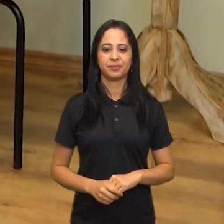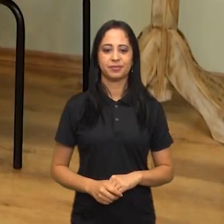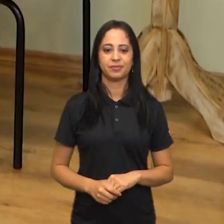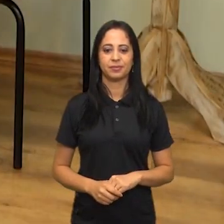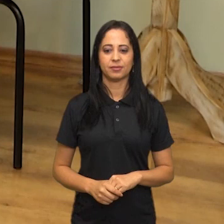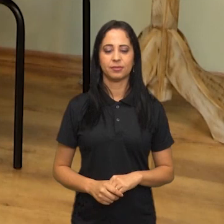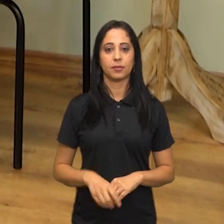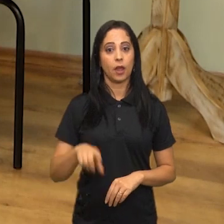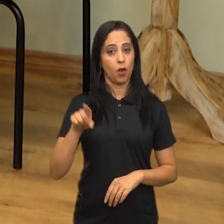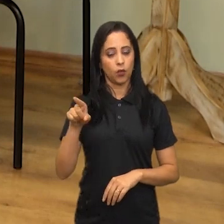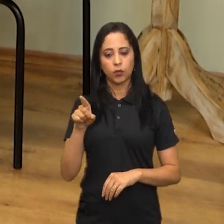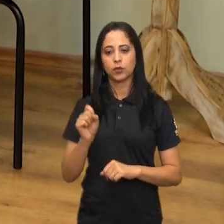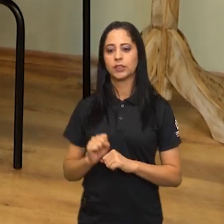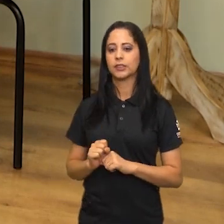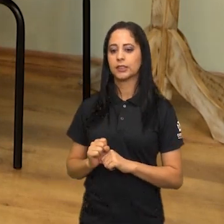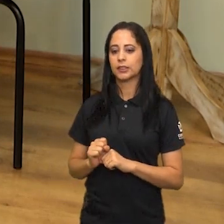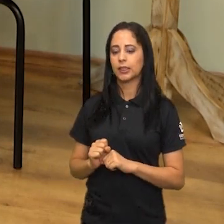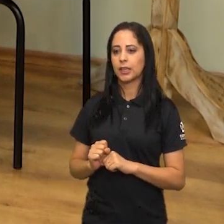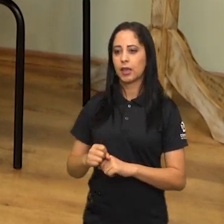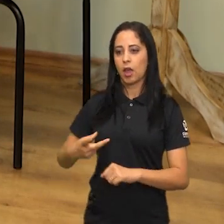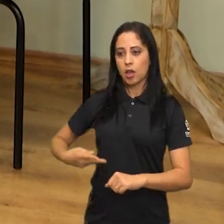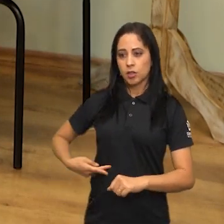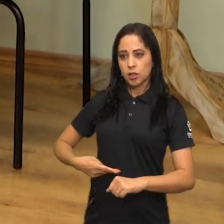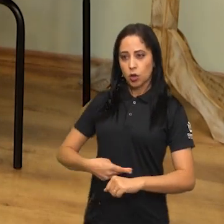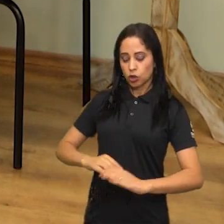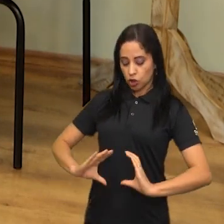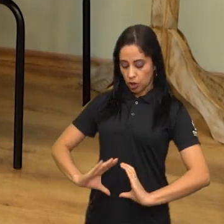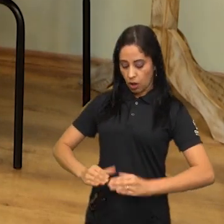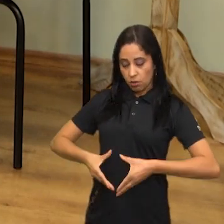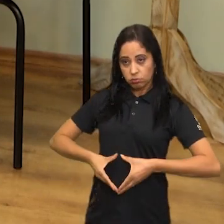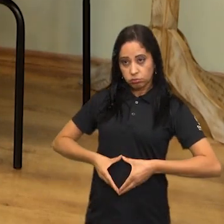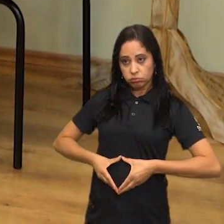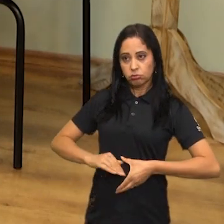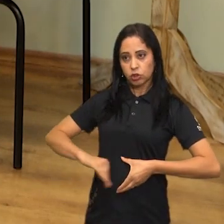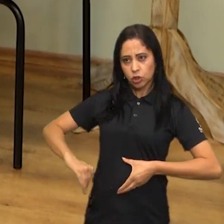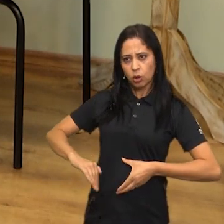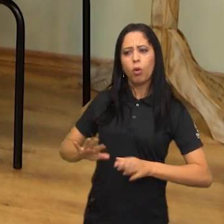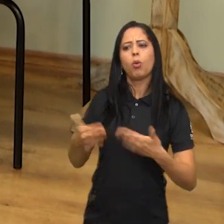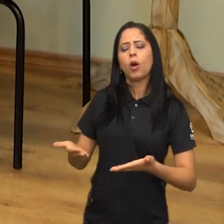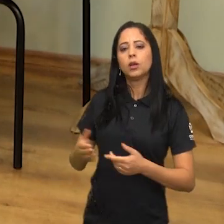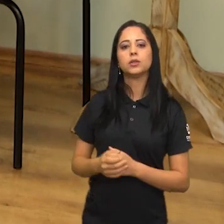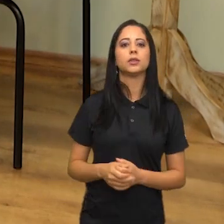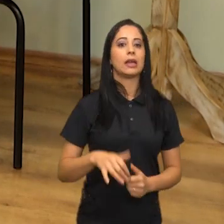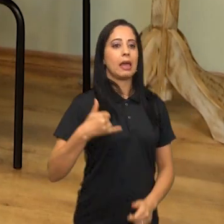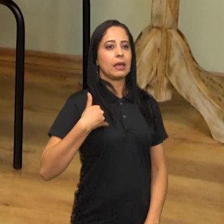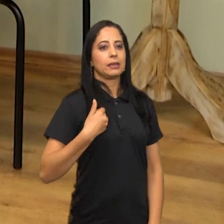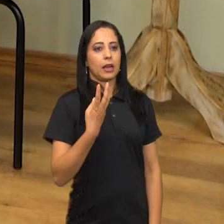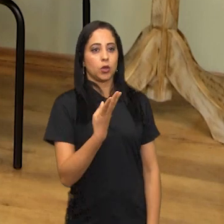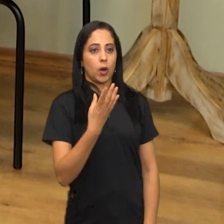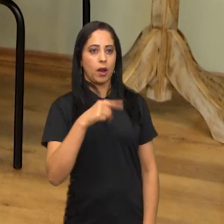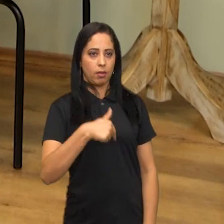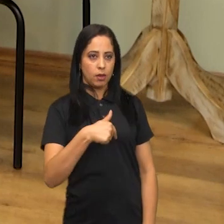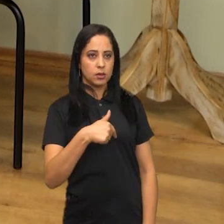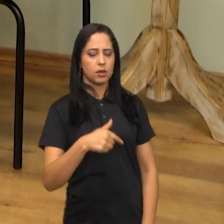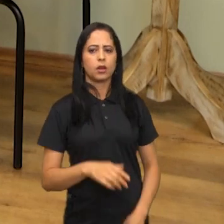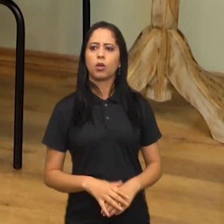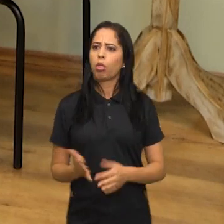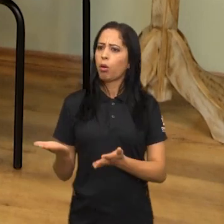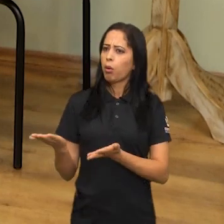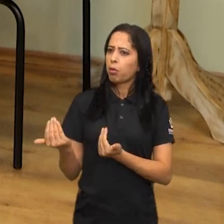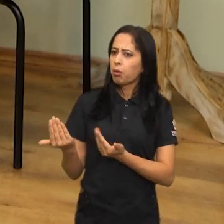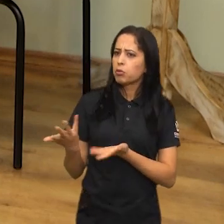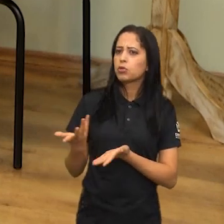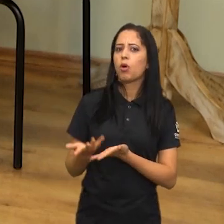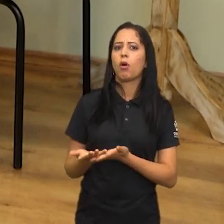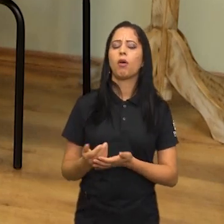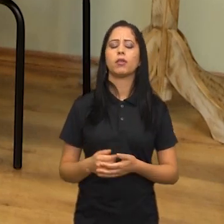Você fez uma cirurgia para retirada do útero. Quando que ela aconteceu? Ela aconteceu quando eu tinha 47 anos. Jovem. Para